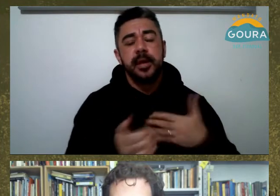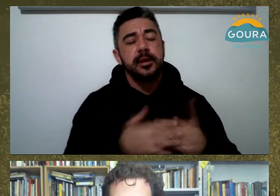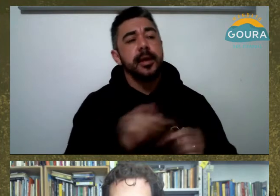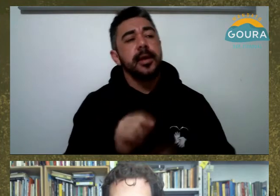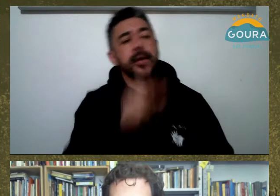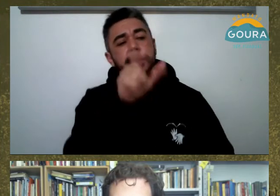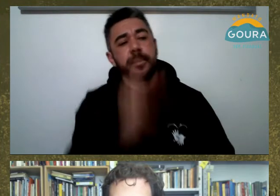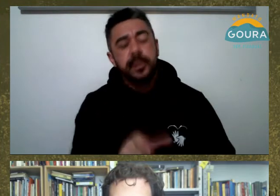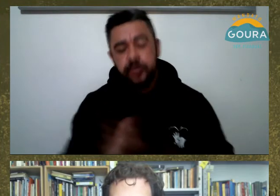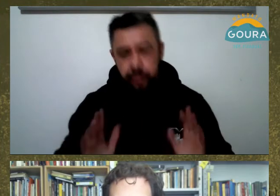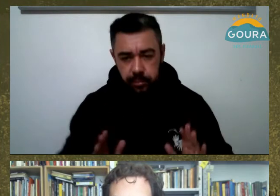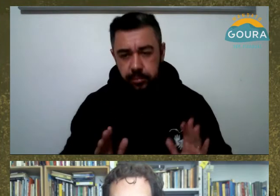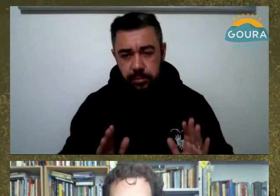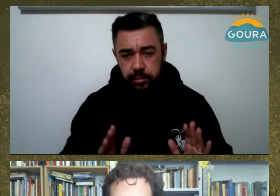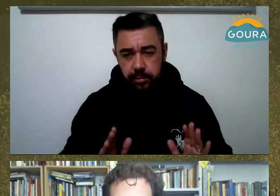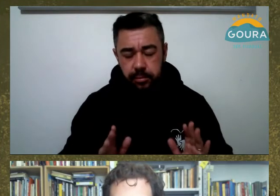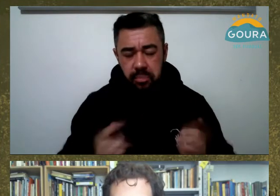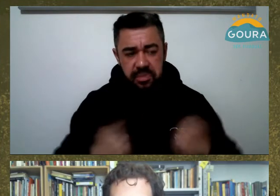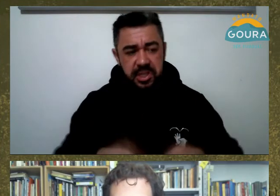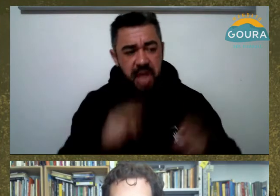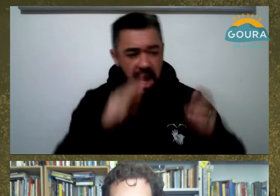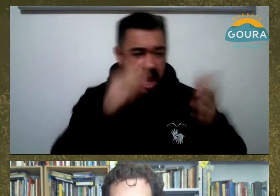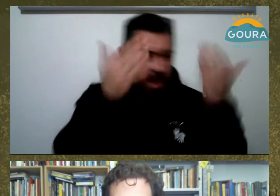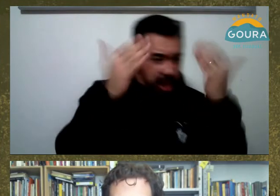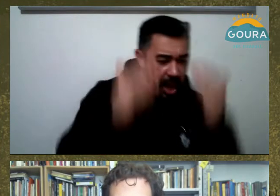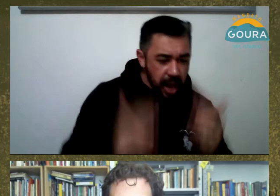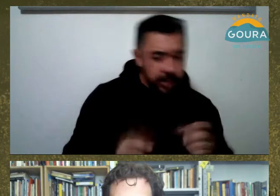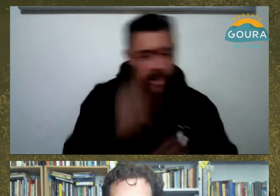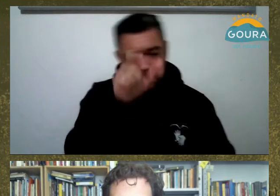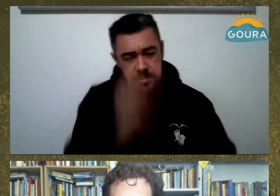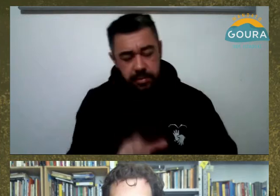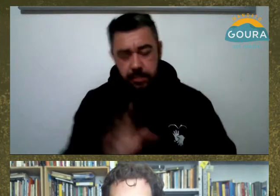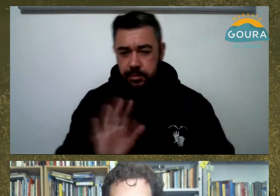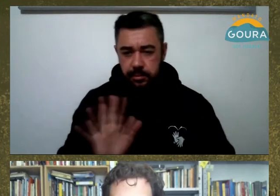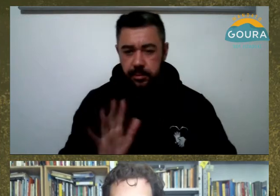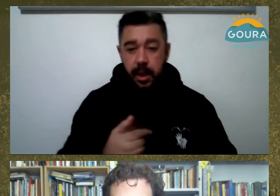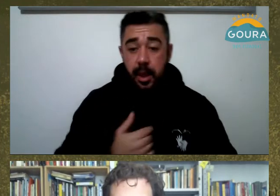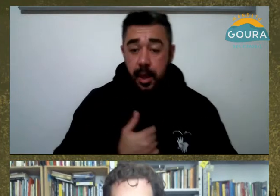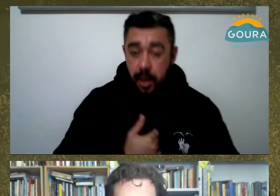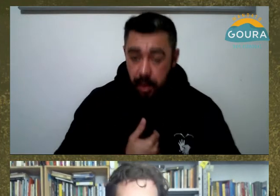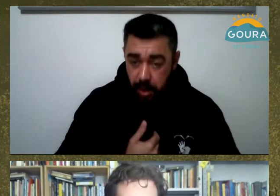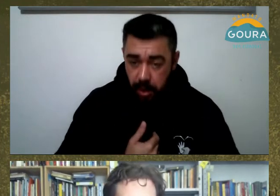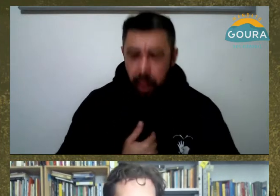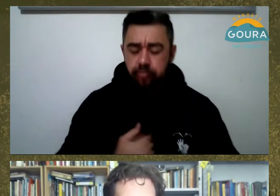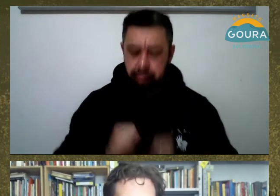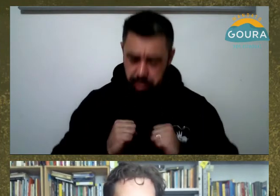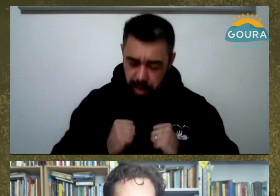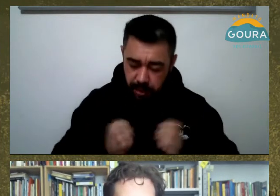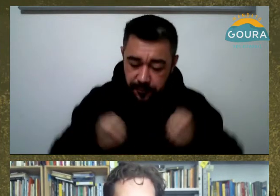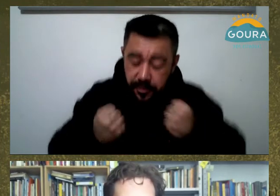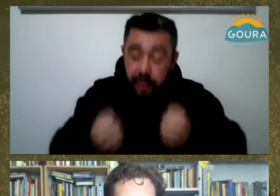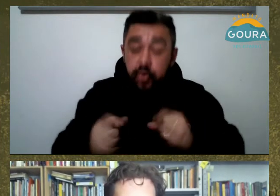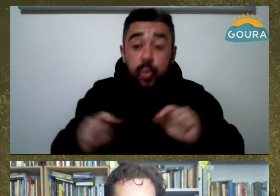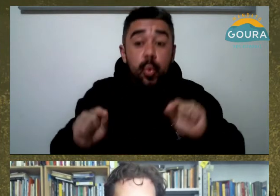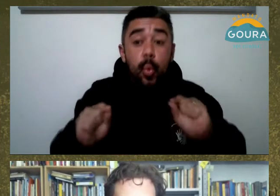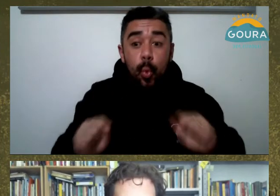menos atenuada. Portanto, eu sou francamente defensor de